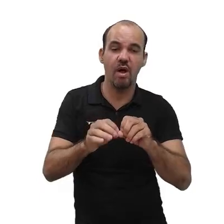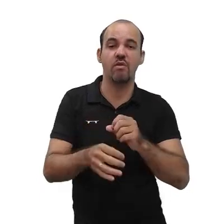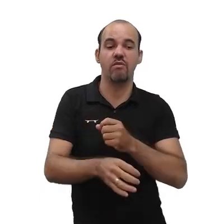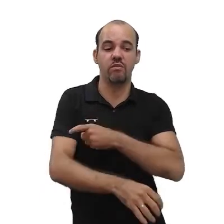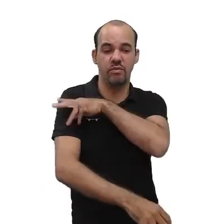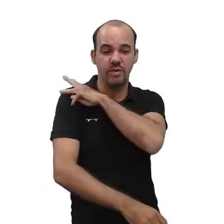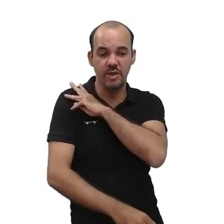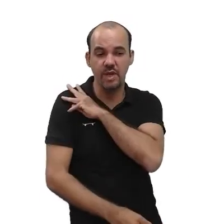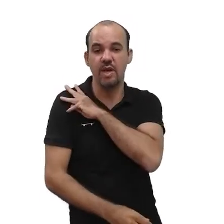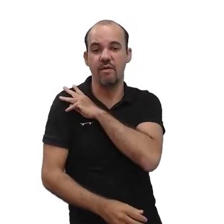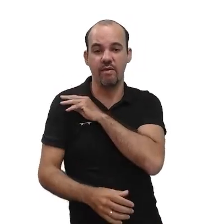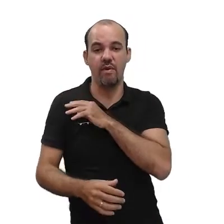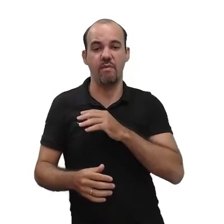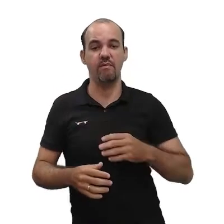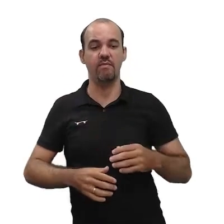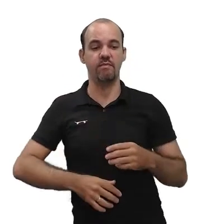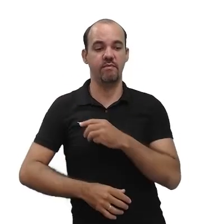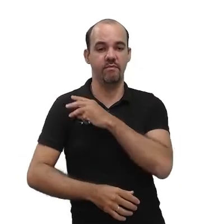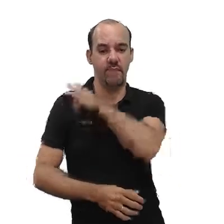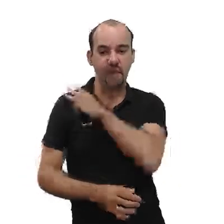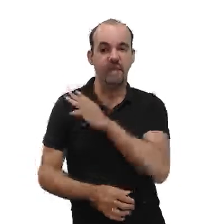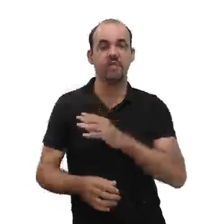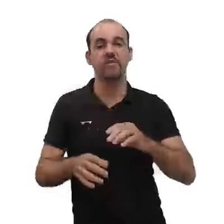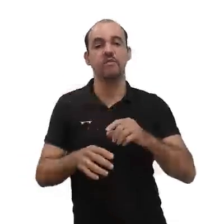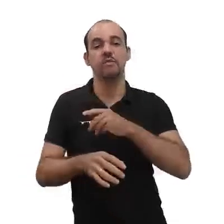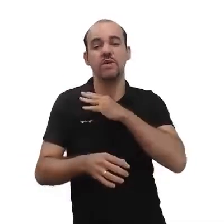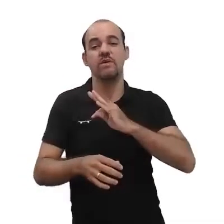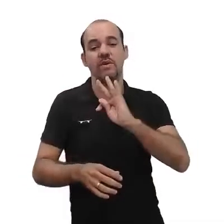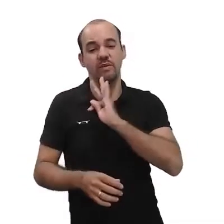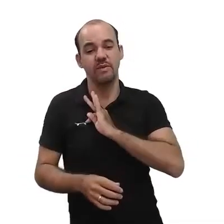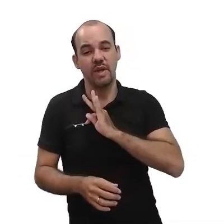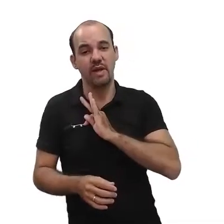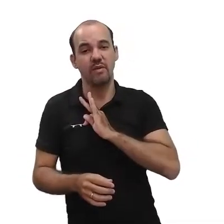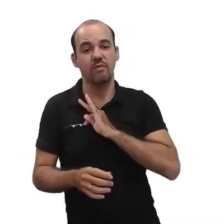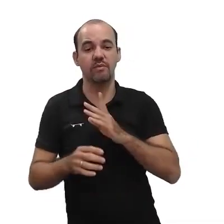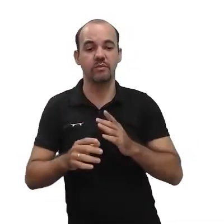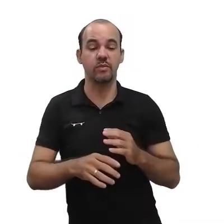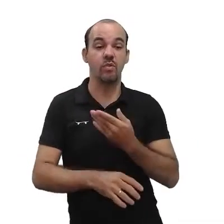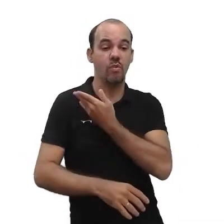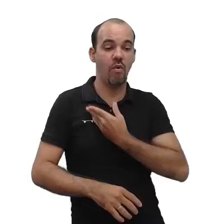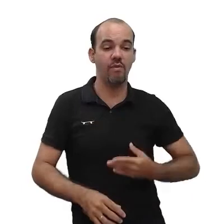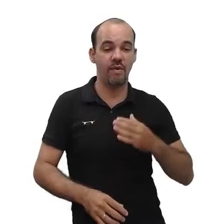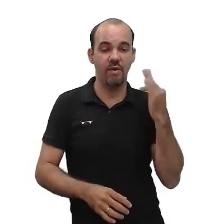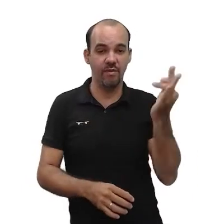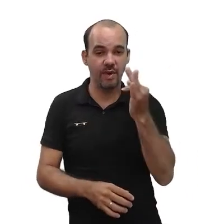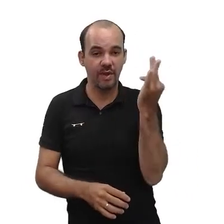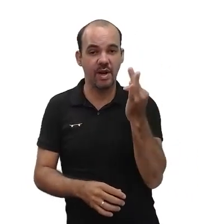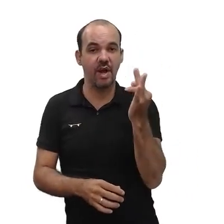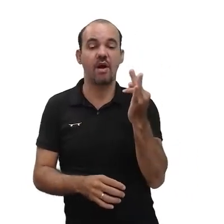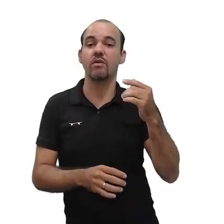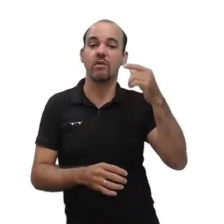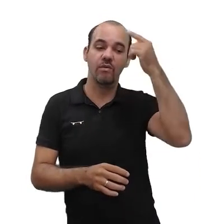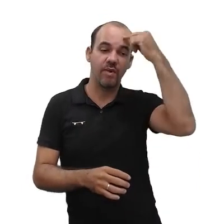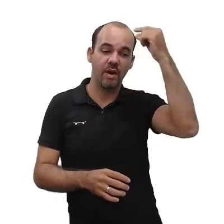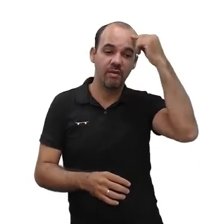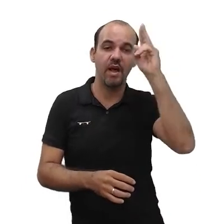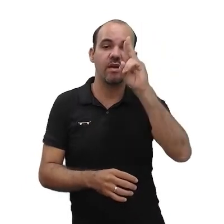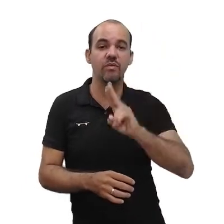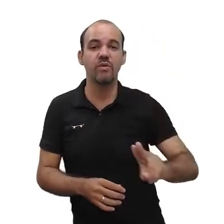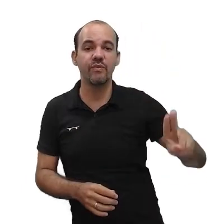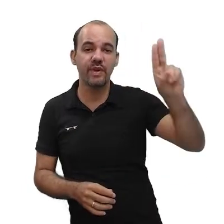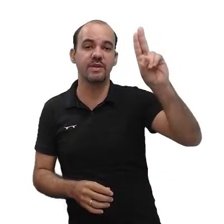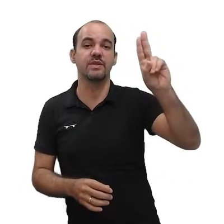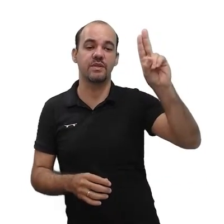governo federal tem a obrigação de investir na educação superior e também oferecer ensinos técnicos. Aí a gente fala